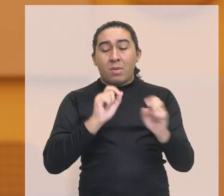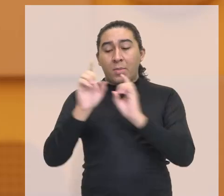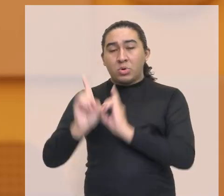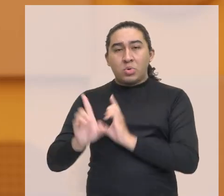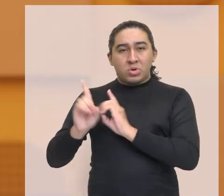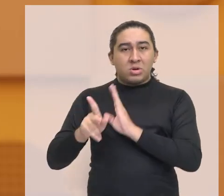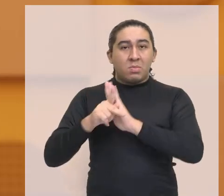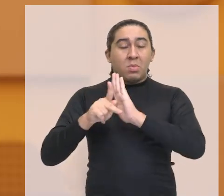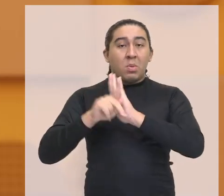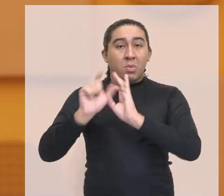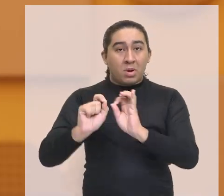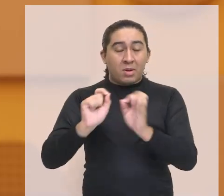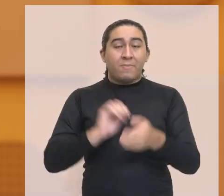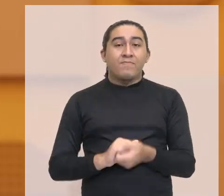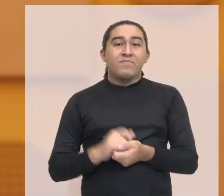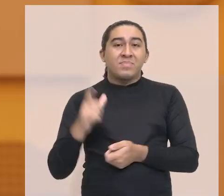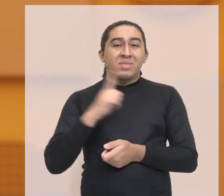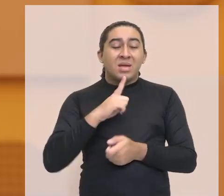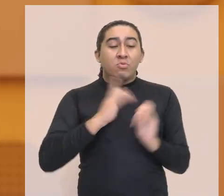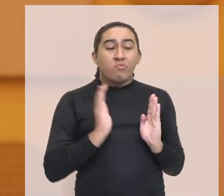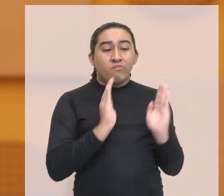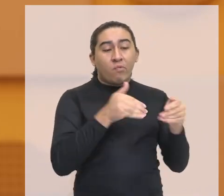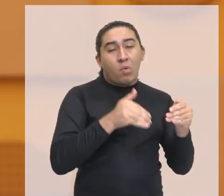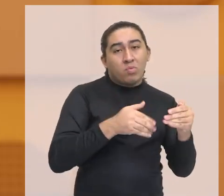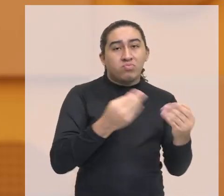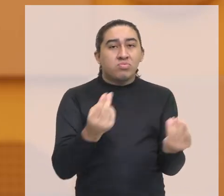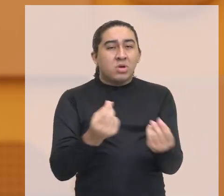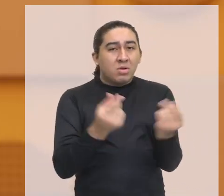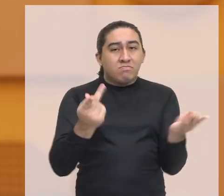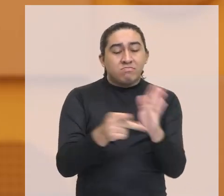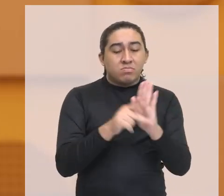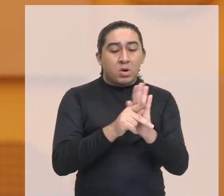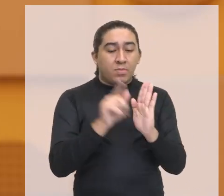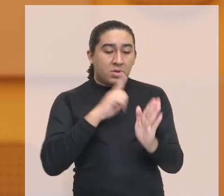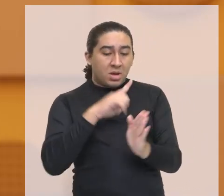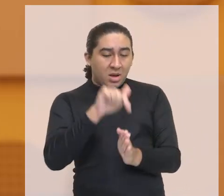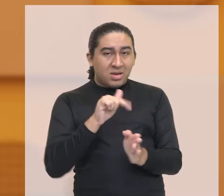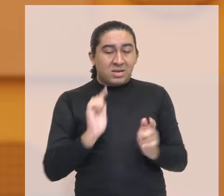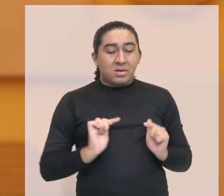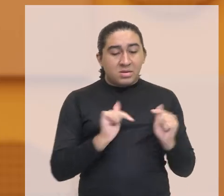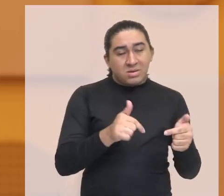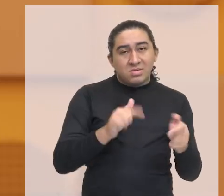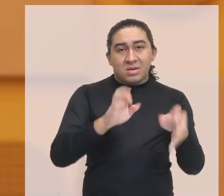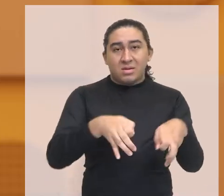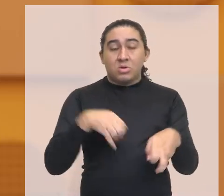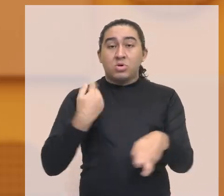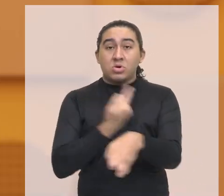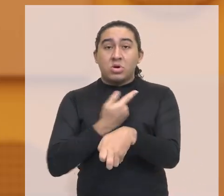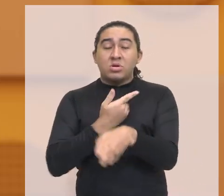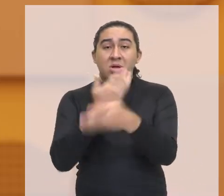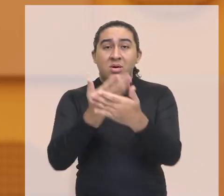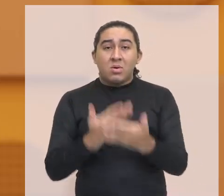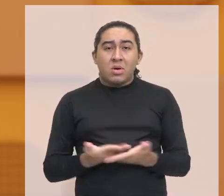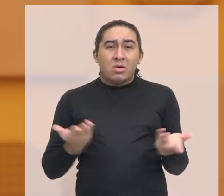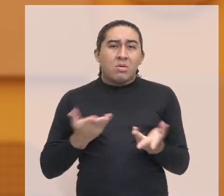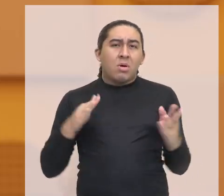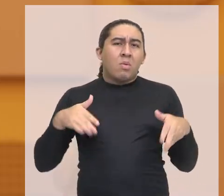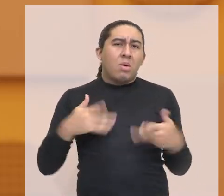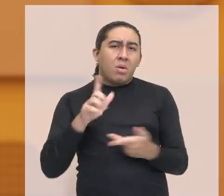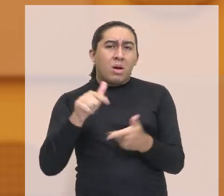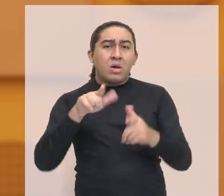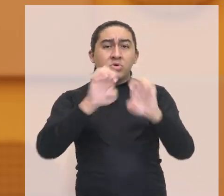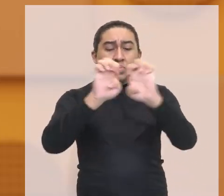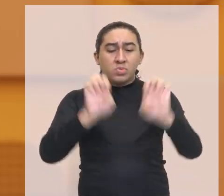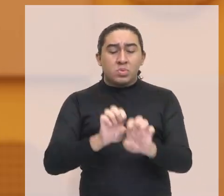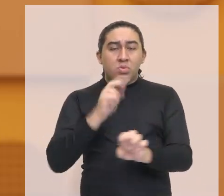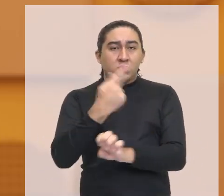doutrina materialista, ou seja, ela ia ser construída na sua prática. Então a gente vai ver qual foi a construção